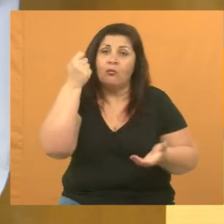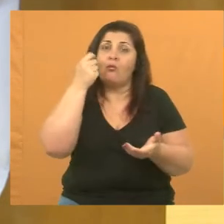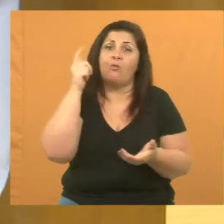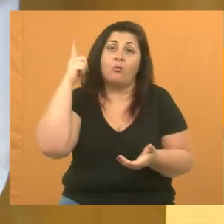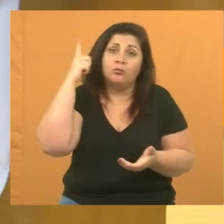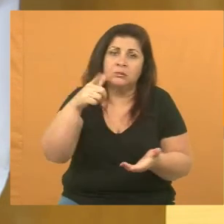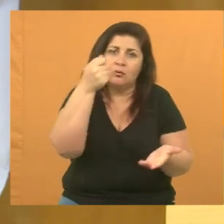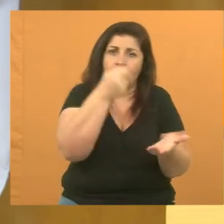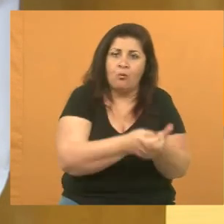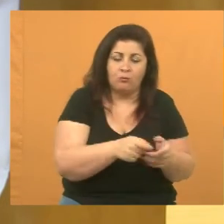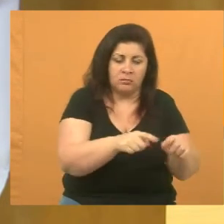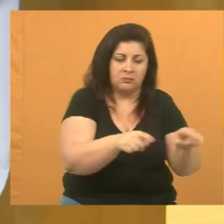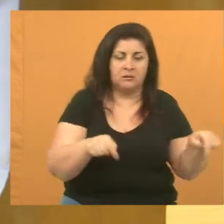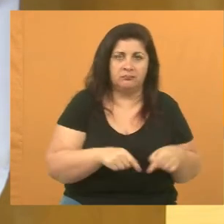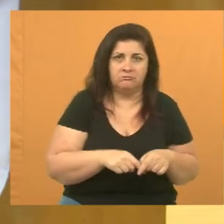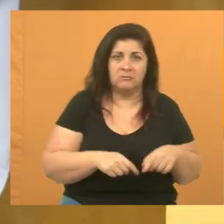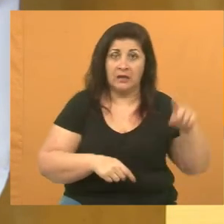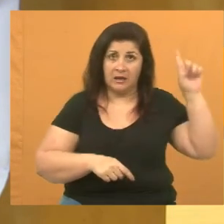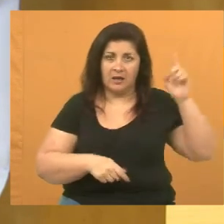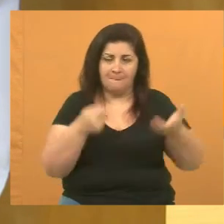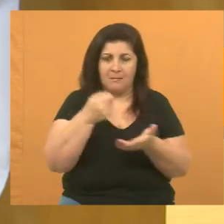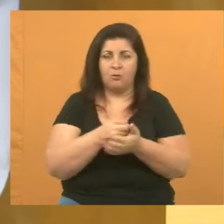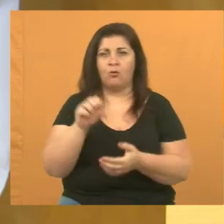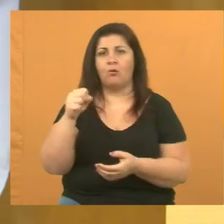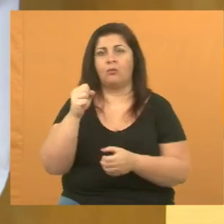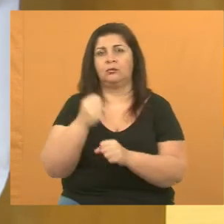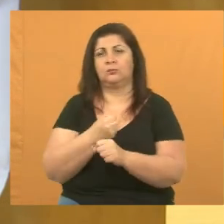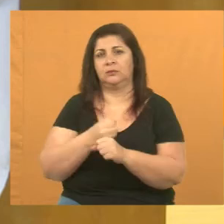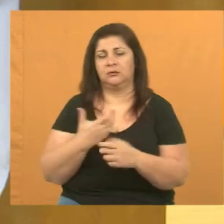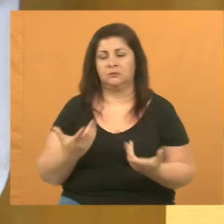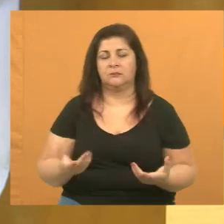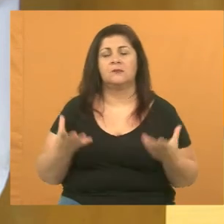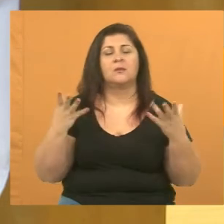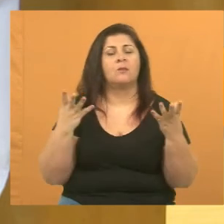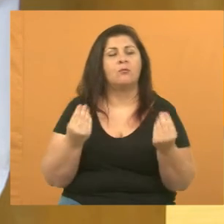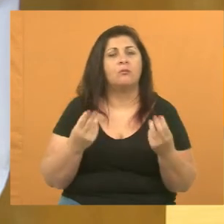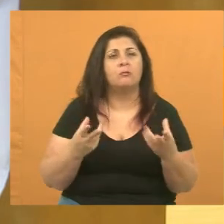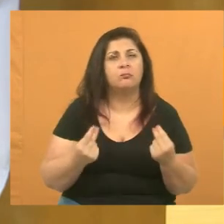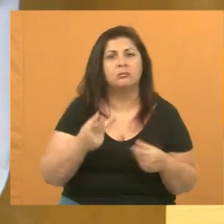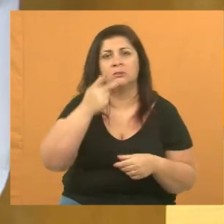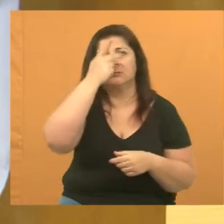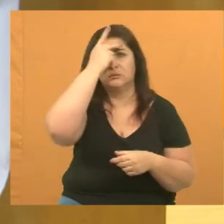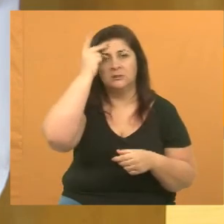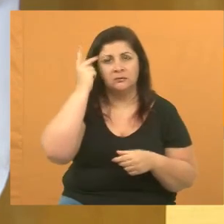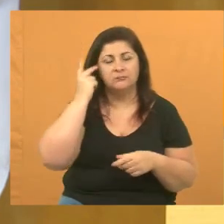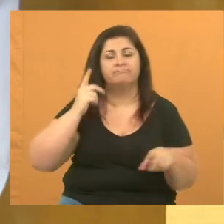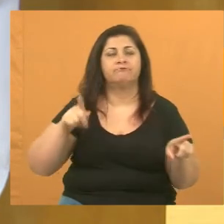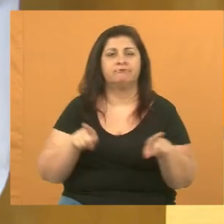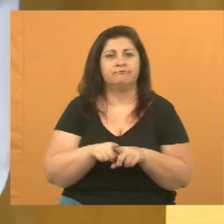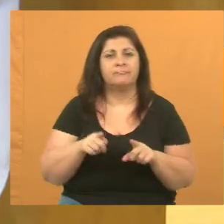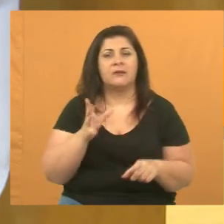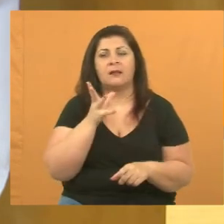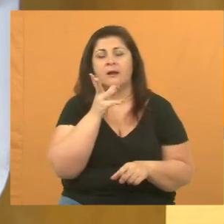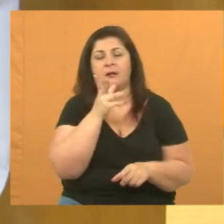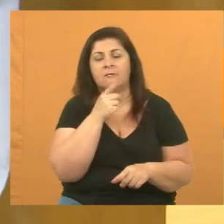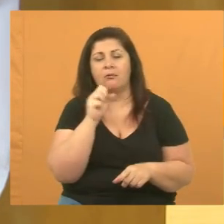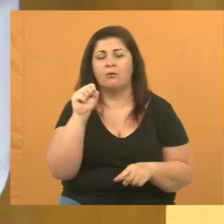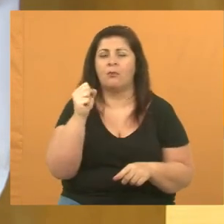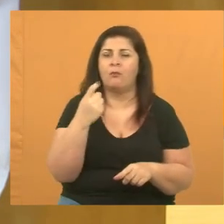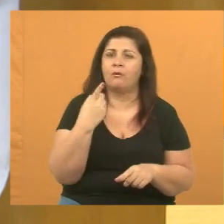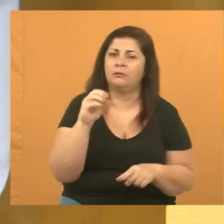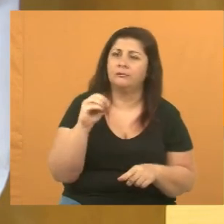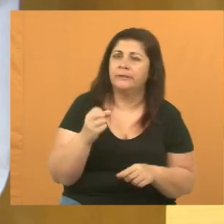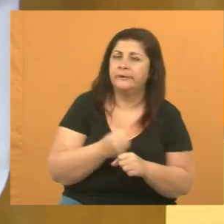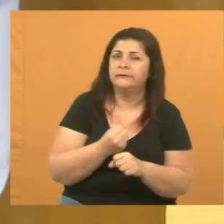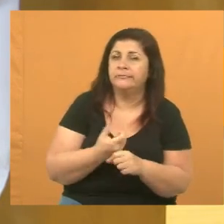meio lote eu paguei em 8 anos. E acredito que muitas pessoas também demoram 8, 10 anos,